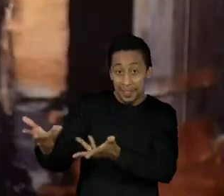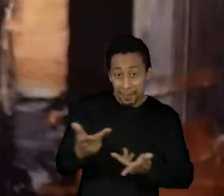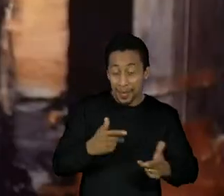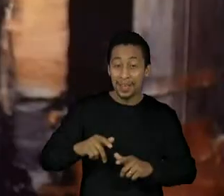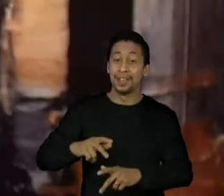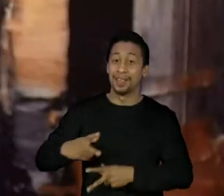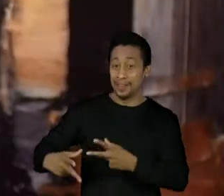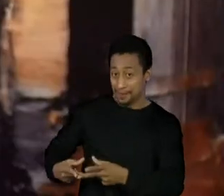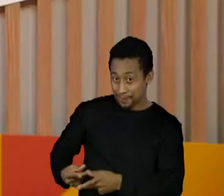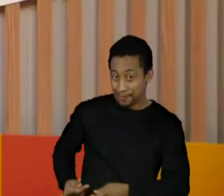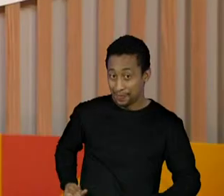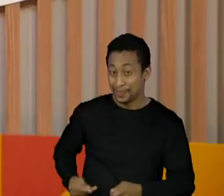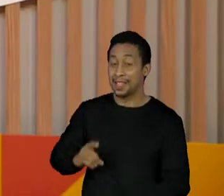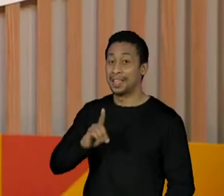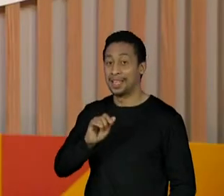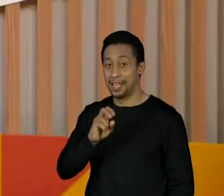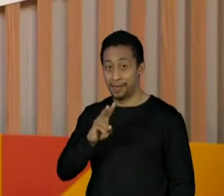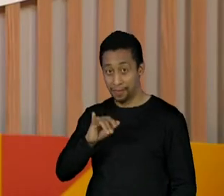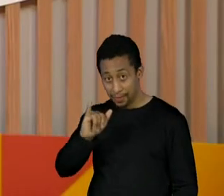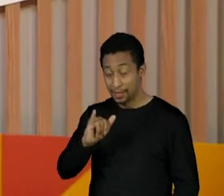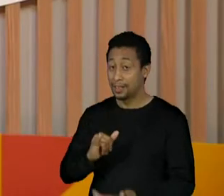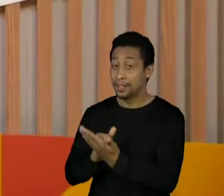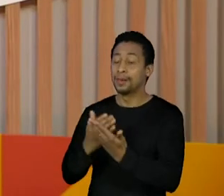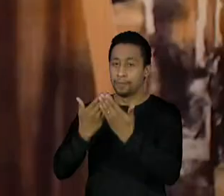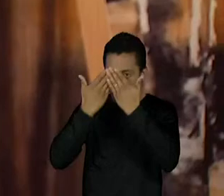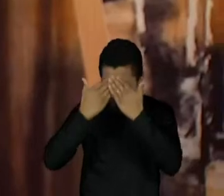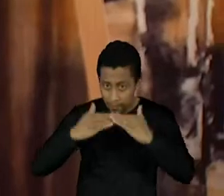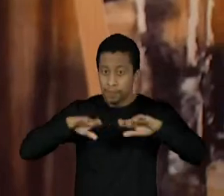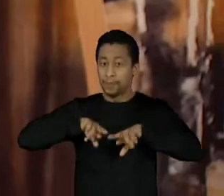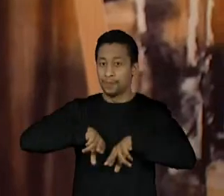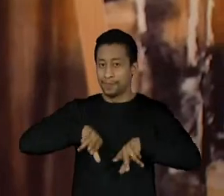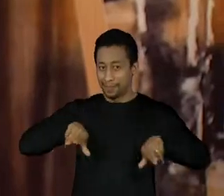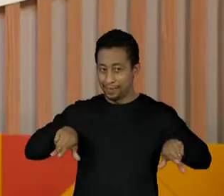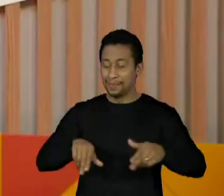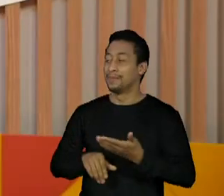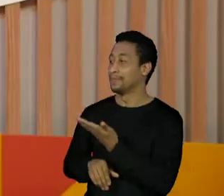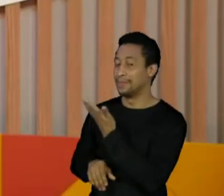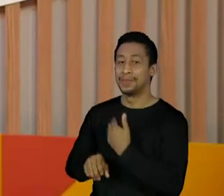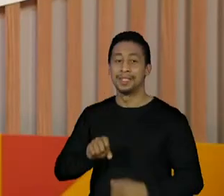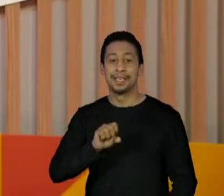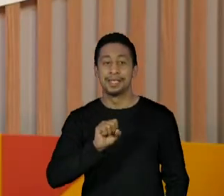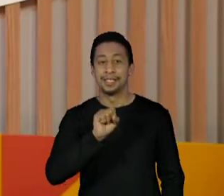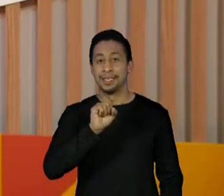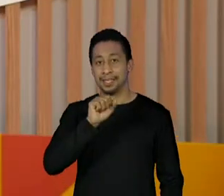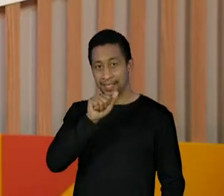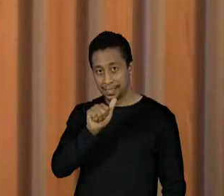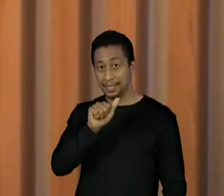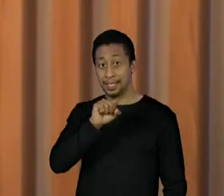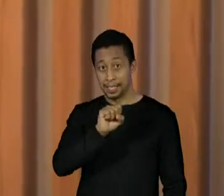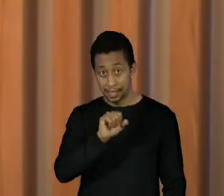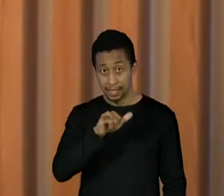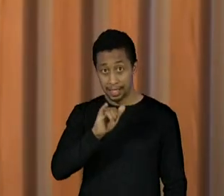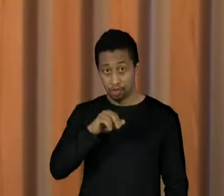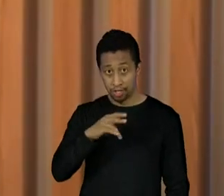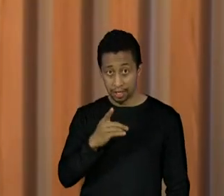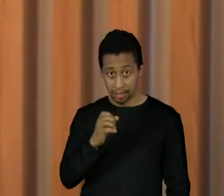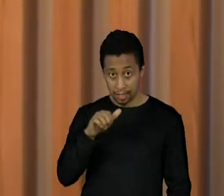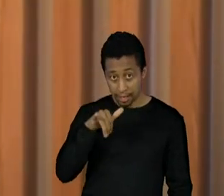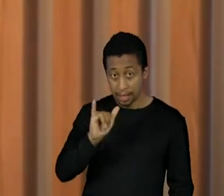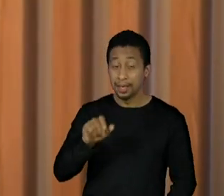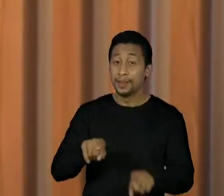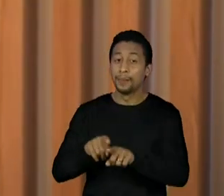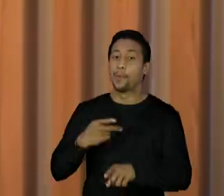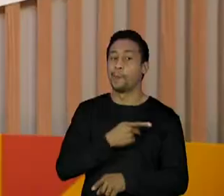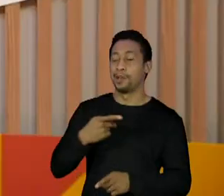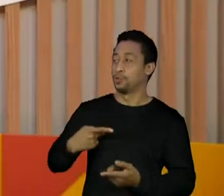dos Santos, o Babalorixá e professor doutor Sidney de Xangô, e também o pastor, teólogo e arqueólogo